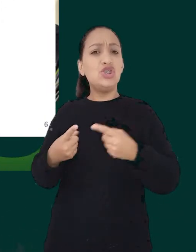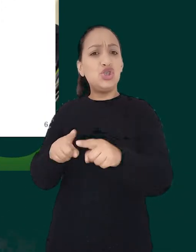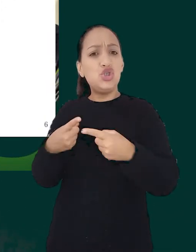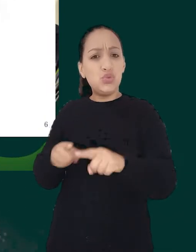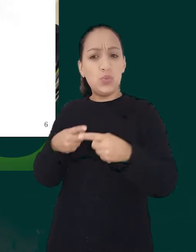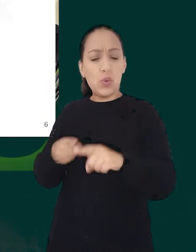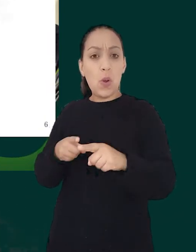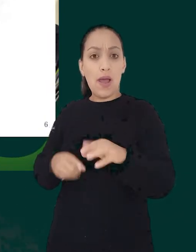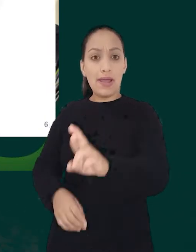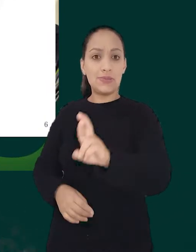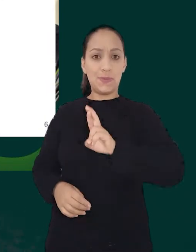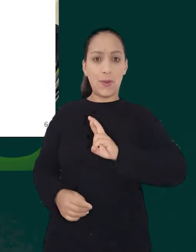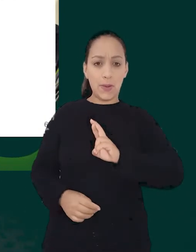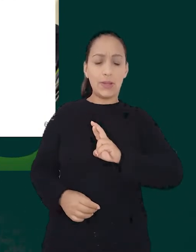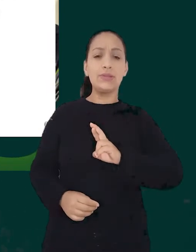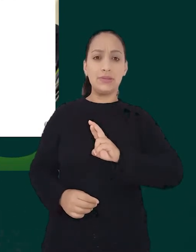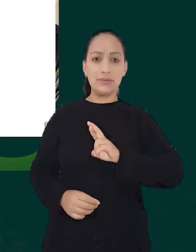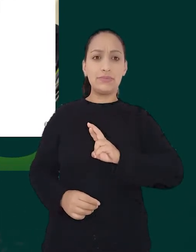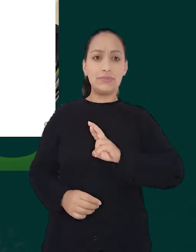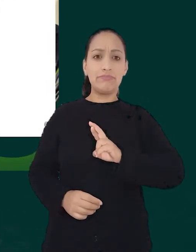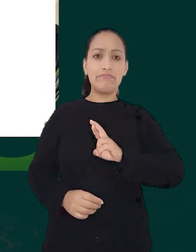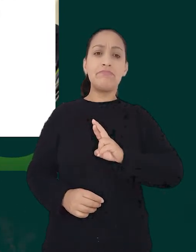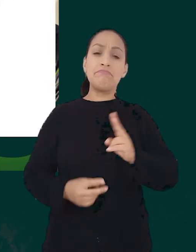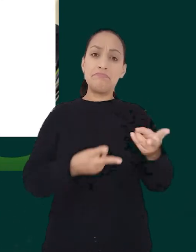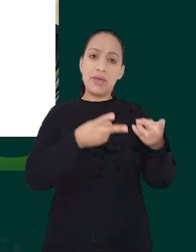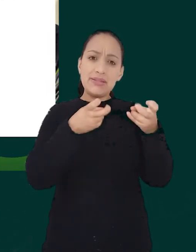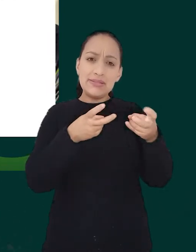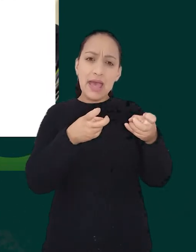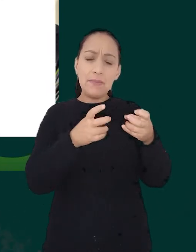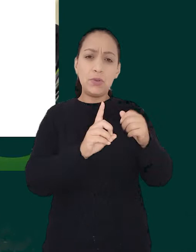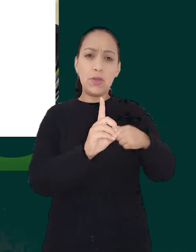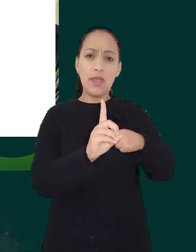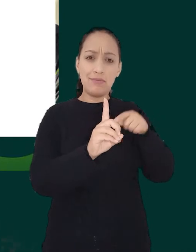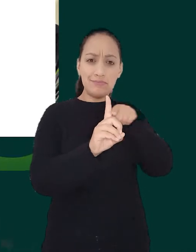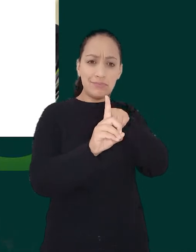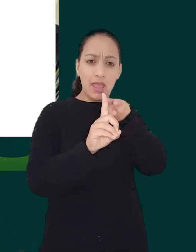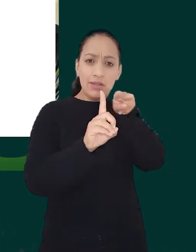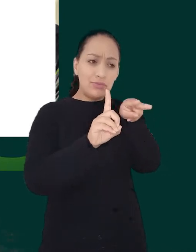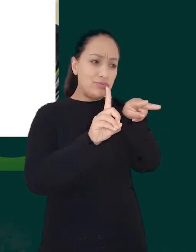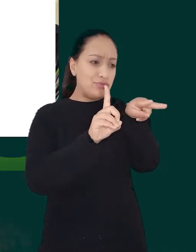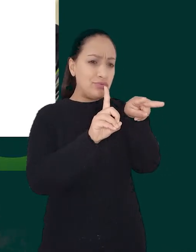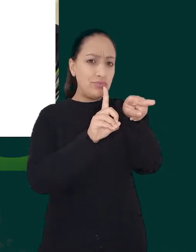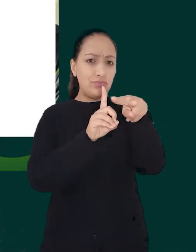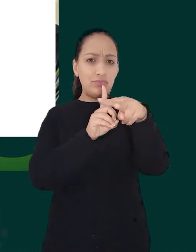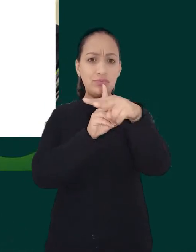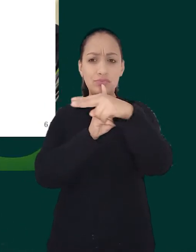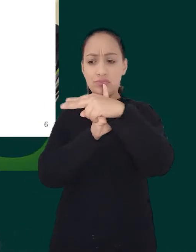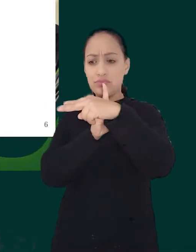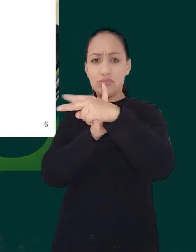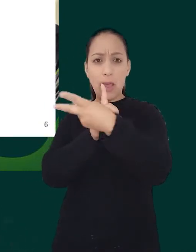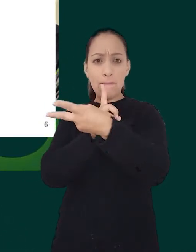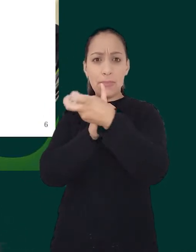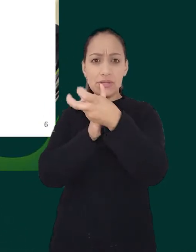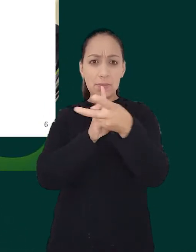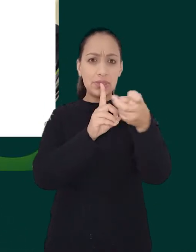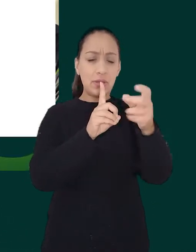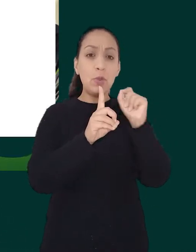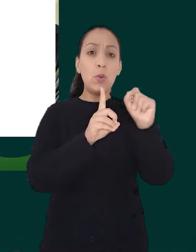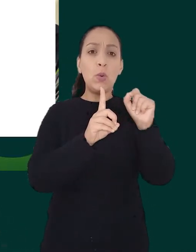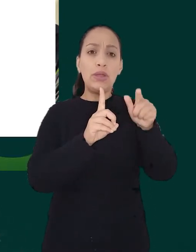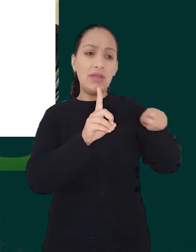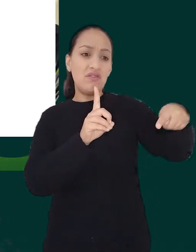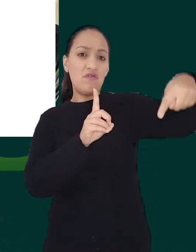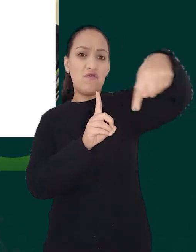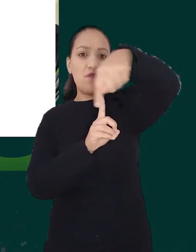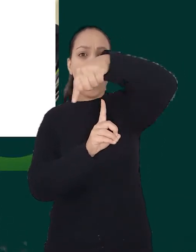memória, onde eles percebem mais o seu entorno, guiados por objetivo, que seriam mais os NPCs junto a